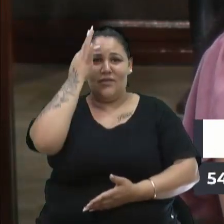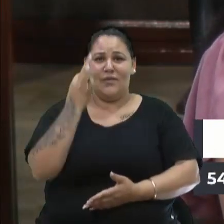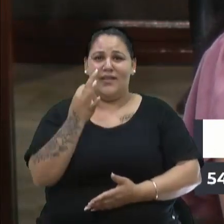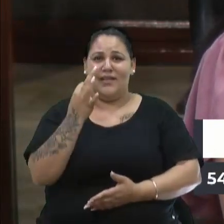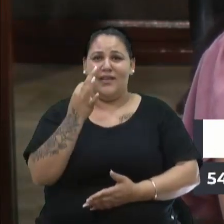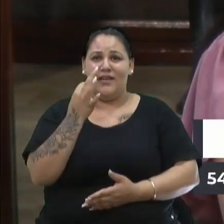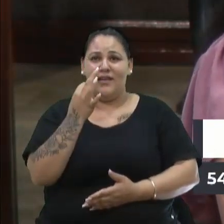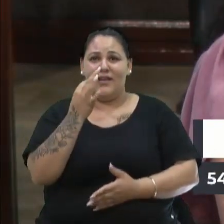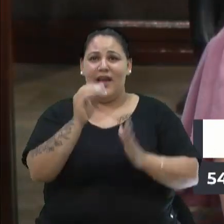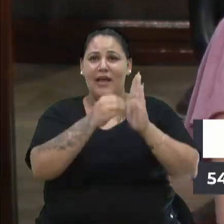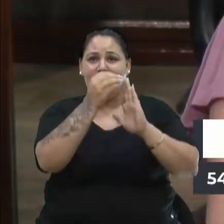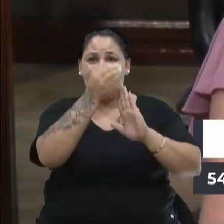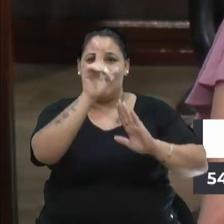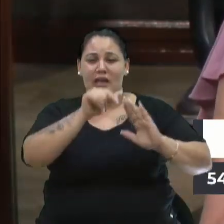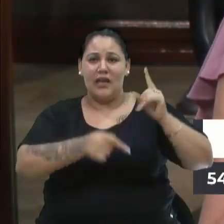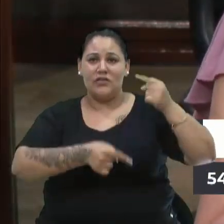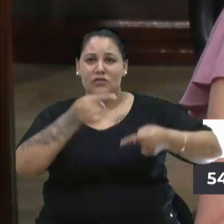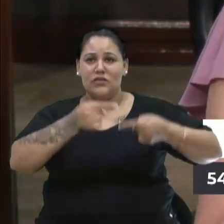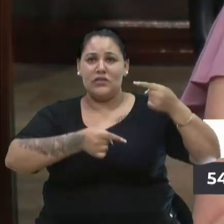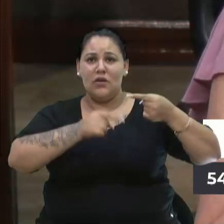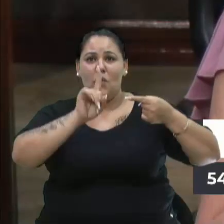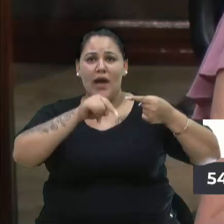que está em discussão, presidente, é a